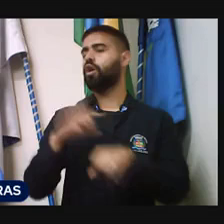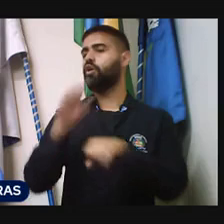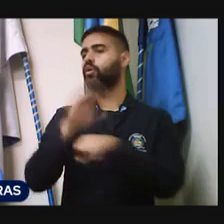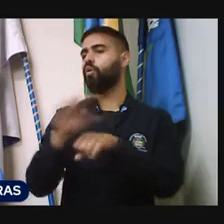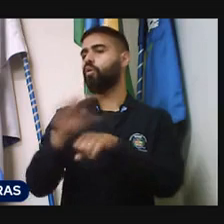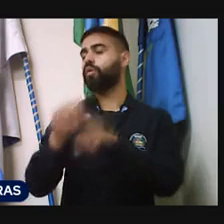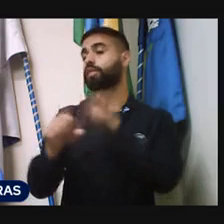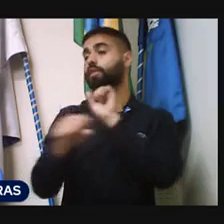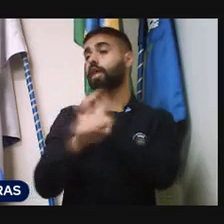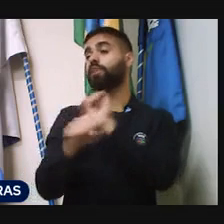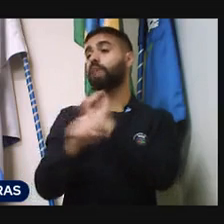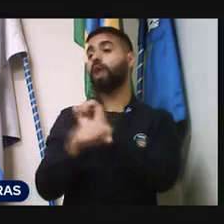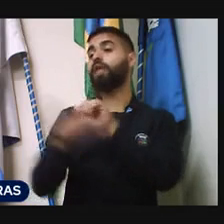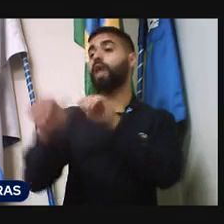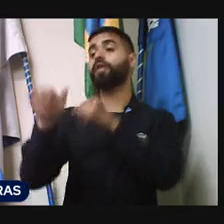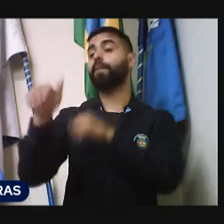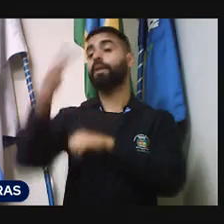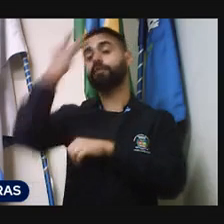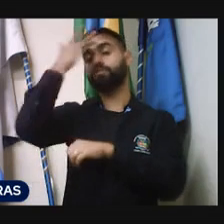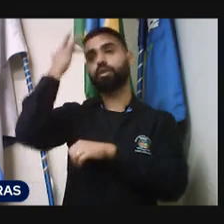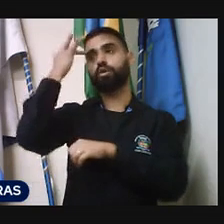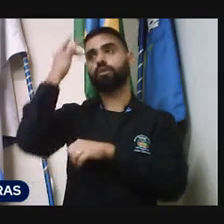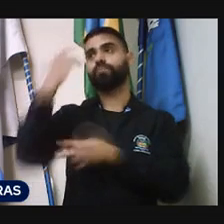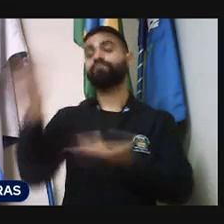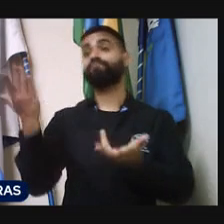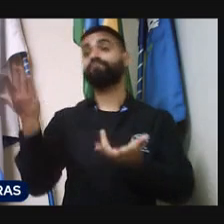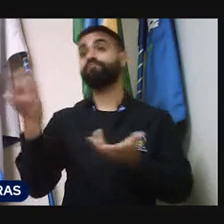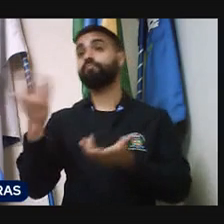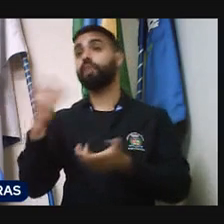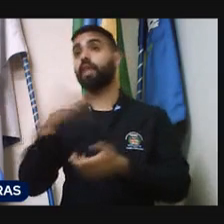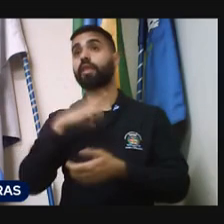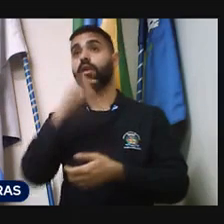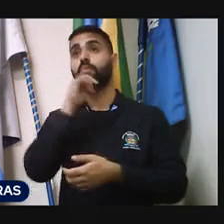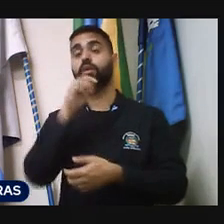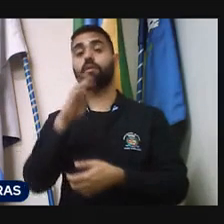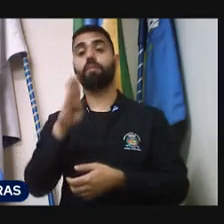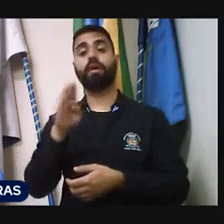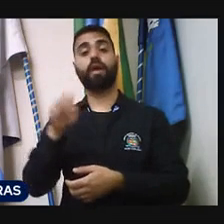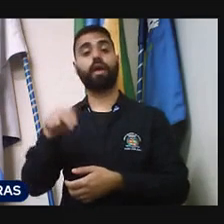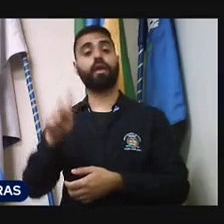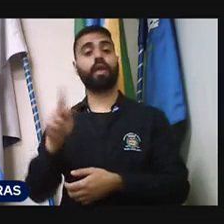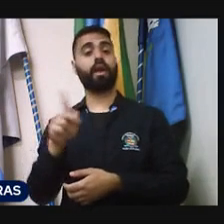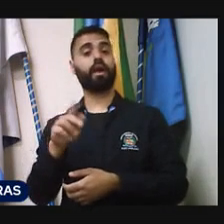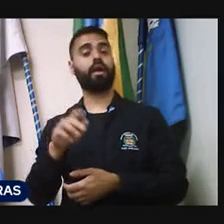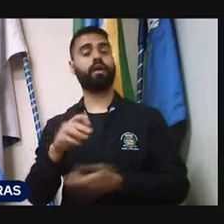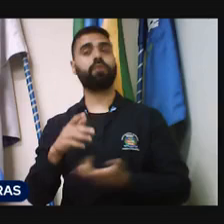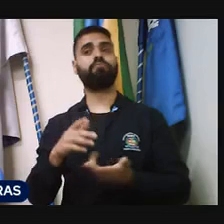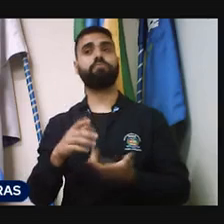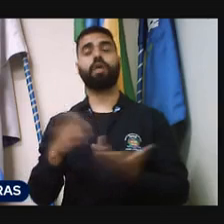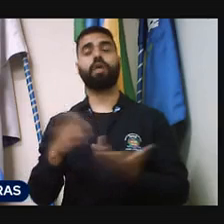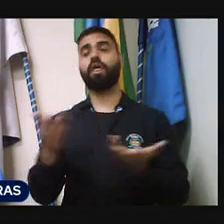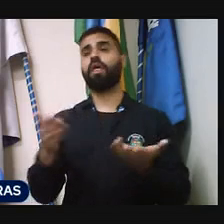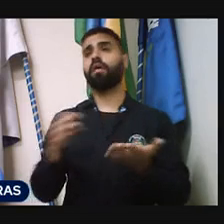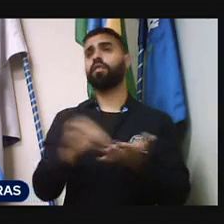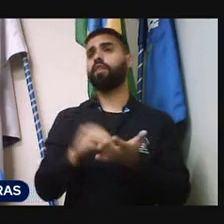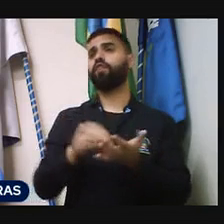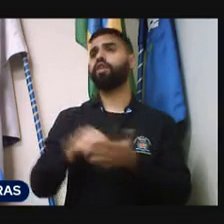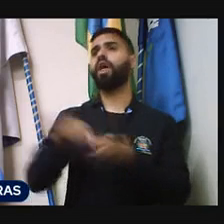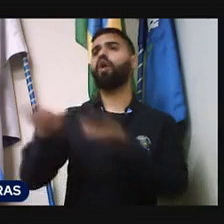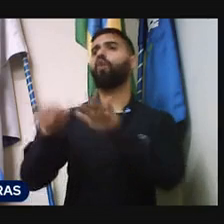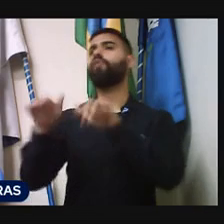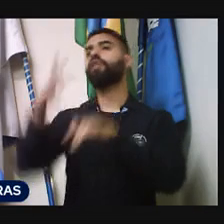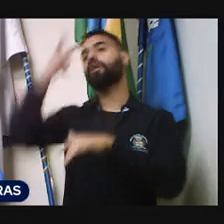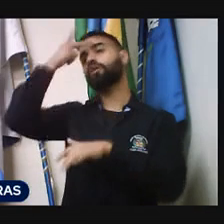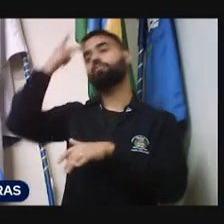tá aí aguardando a convocação como tal se falou lá no BNH de São João de João Bonito ele está aguardando a convocação